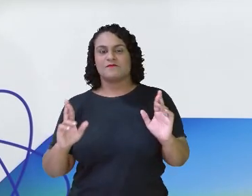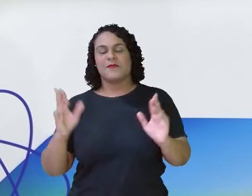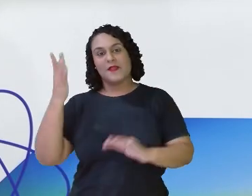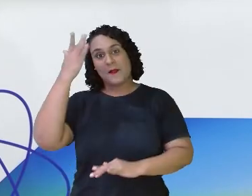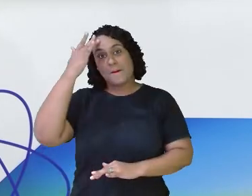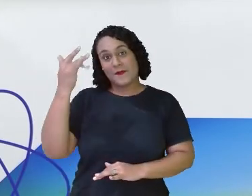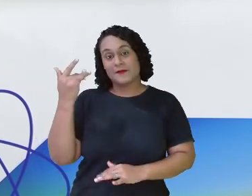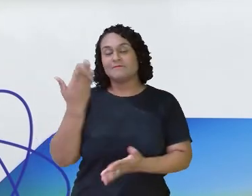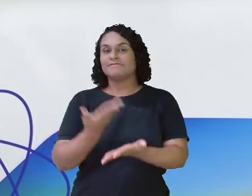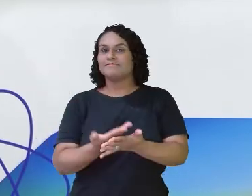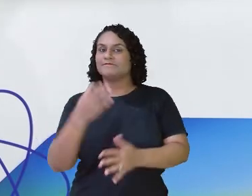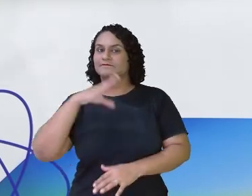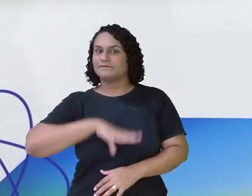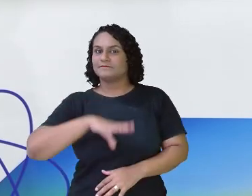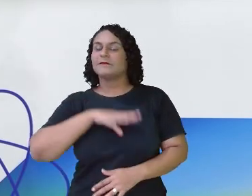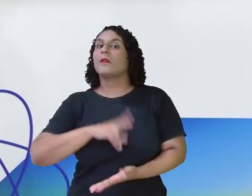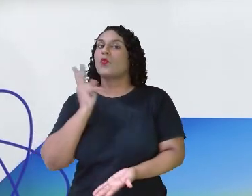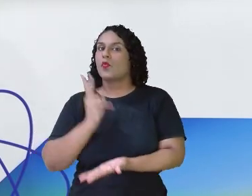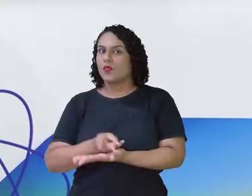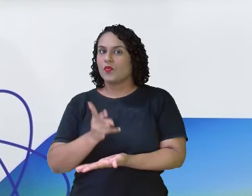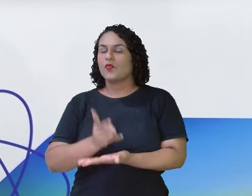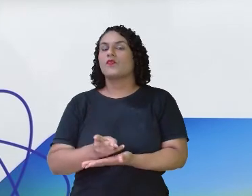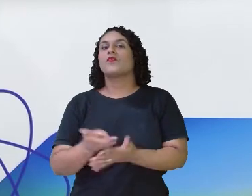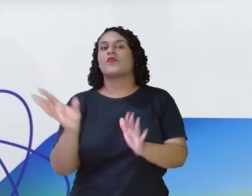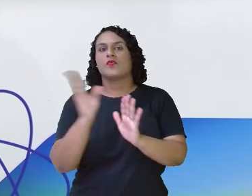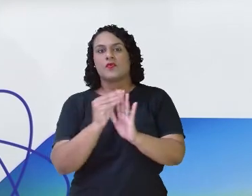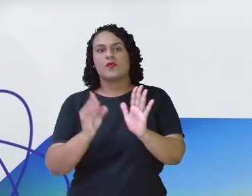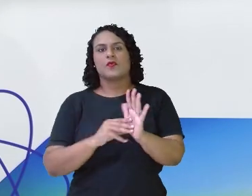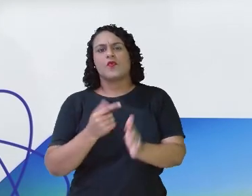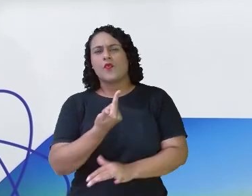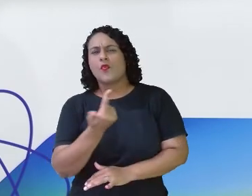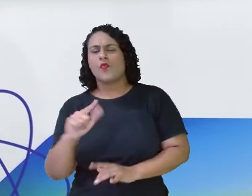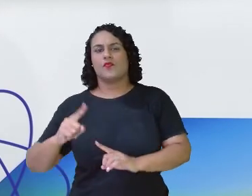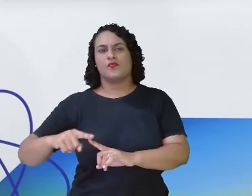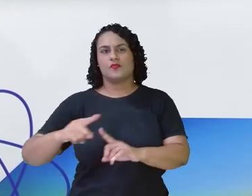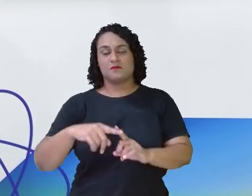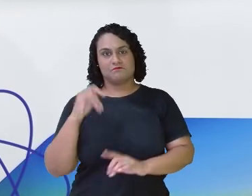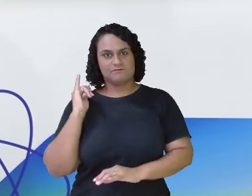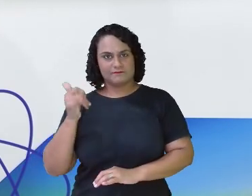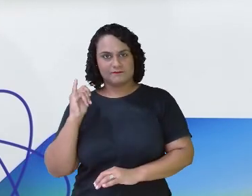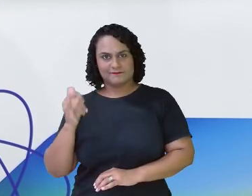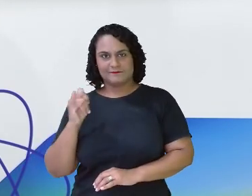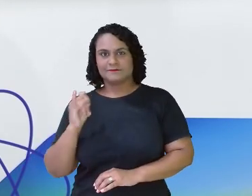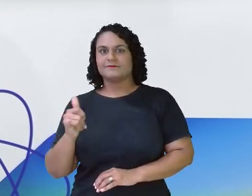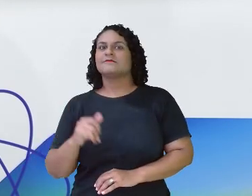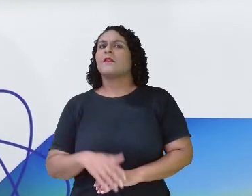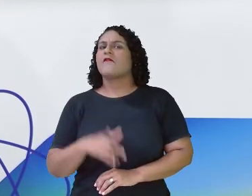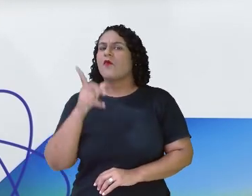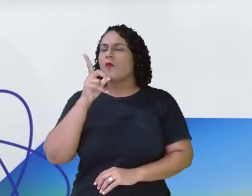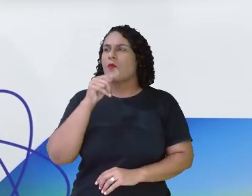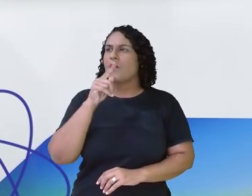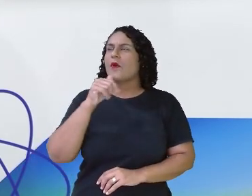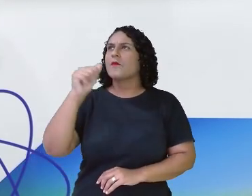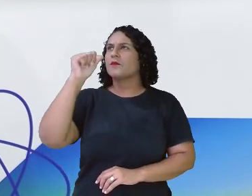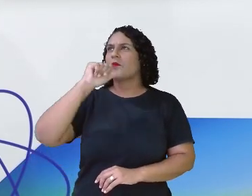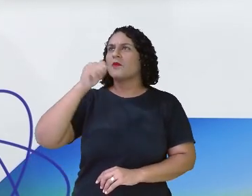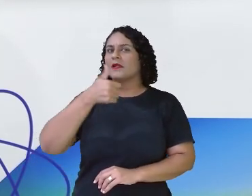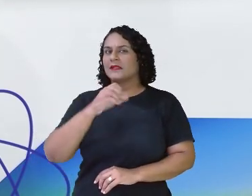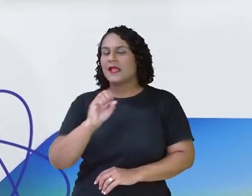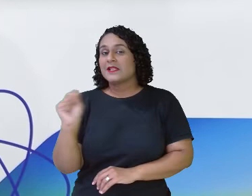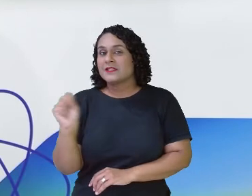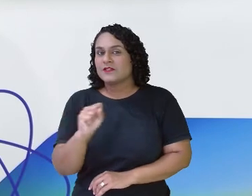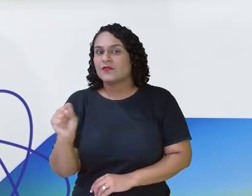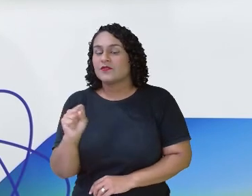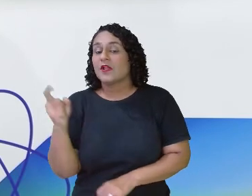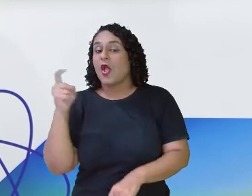de português, continuando esse tema, só que com outro tipo de conto, tá certo? Vão tomar uma aguinha, 10 segundinhos, que é o